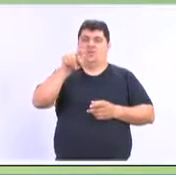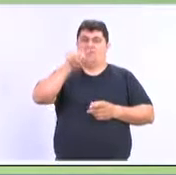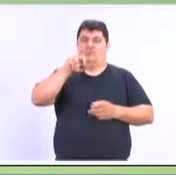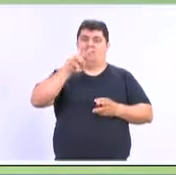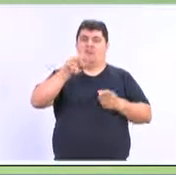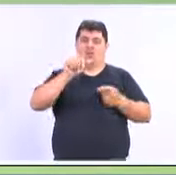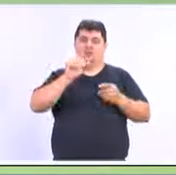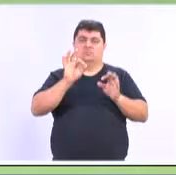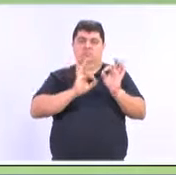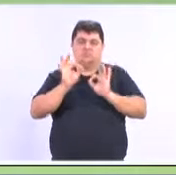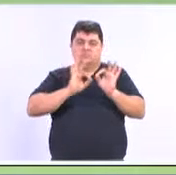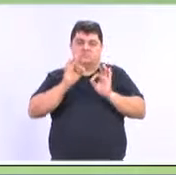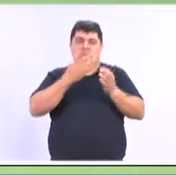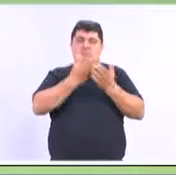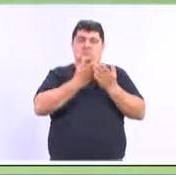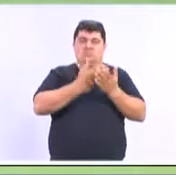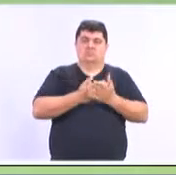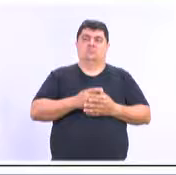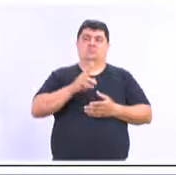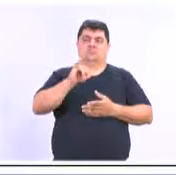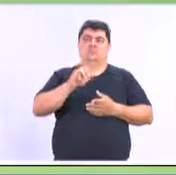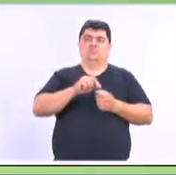essas divisões nos próximos slides.